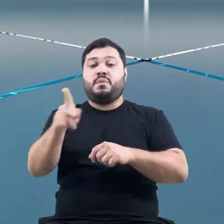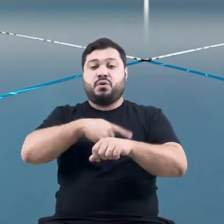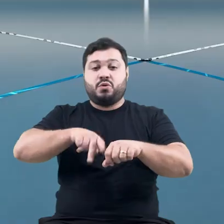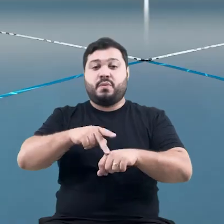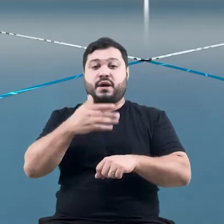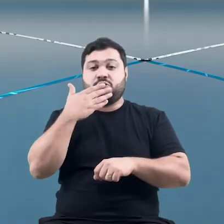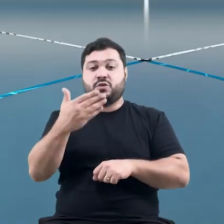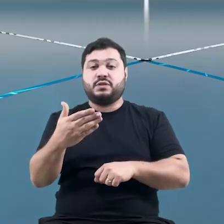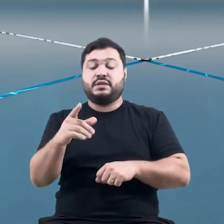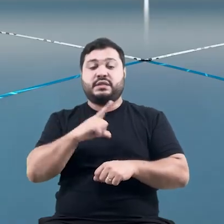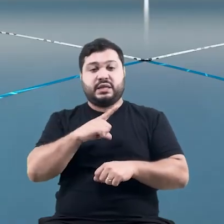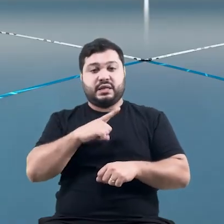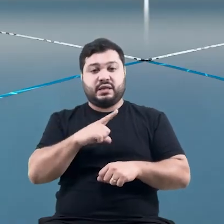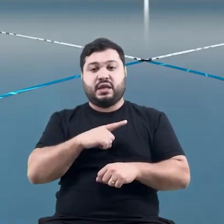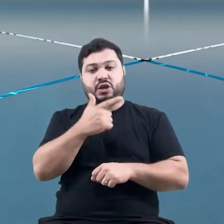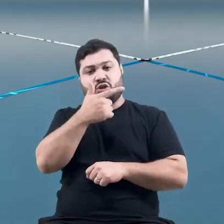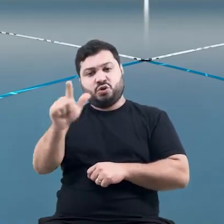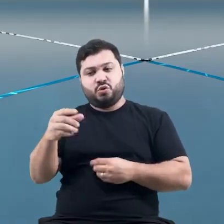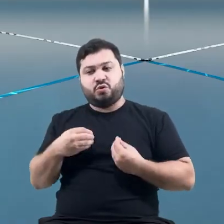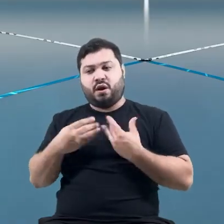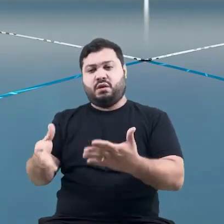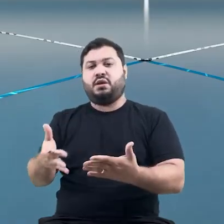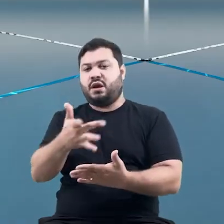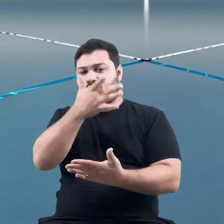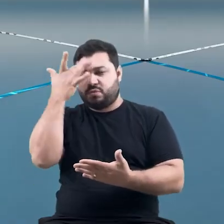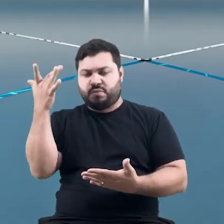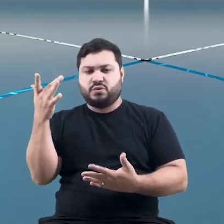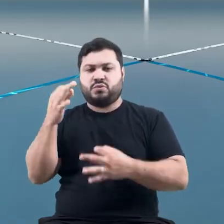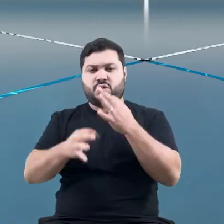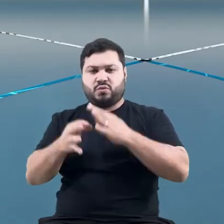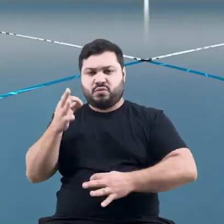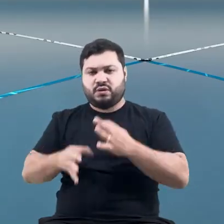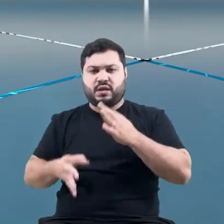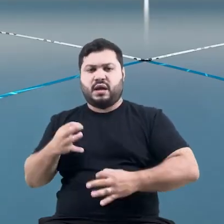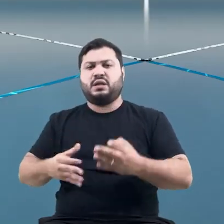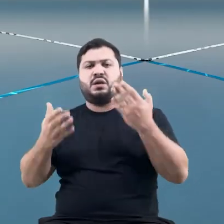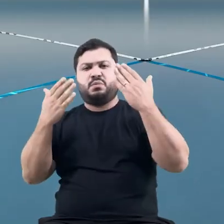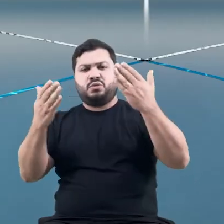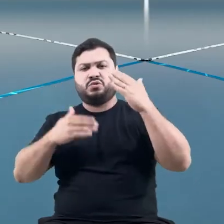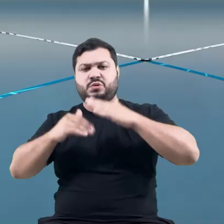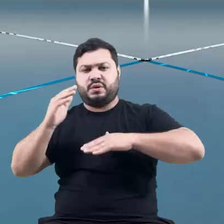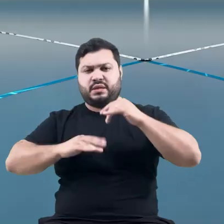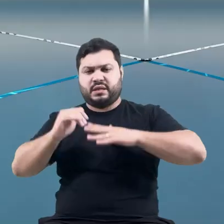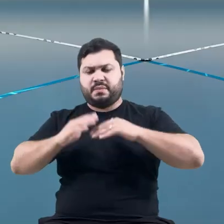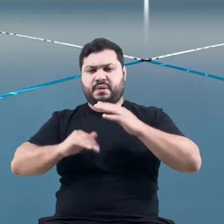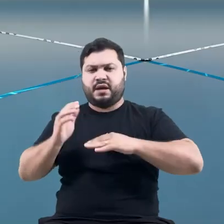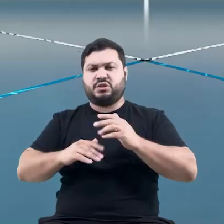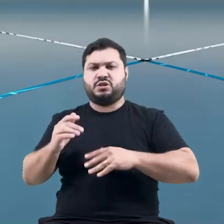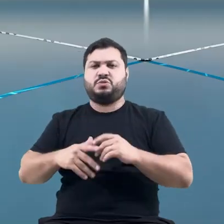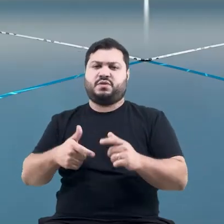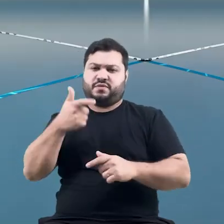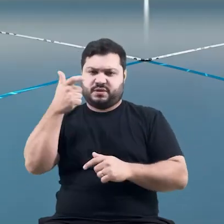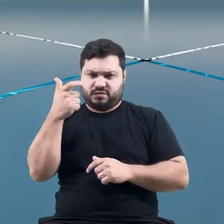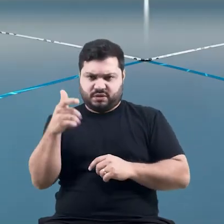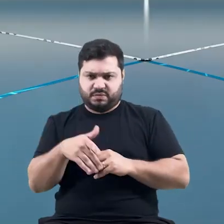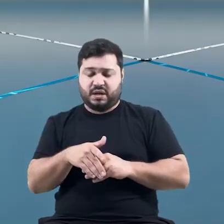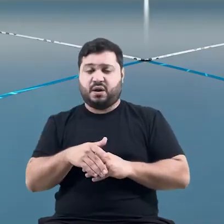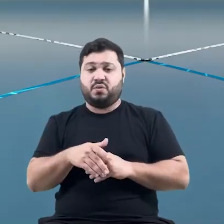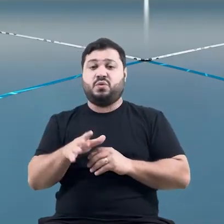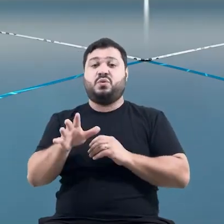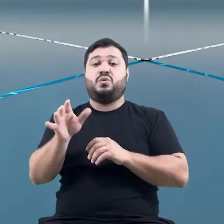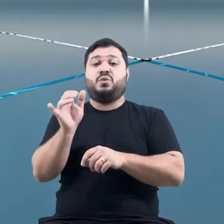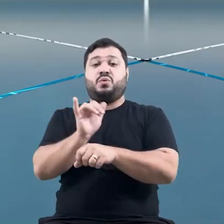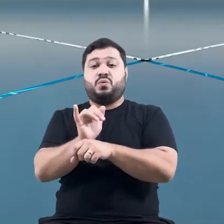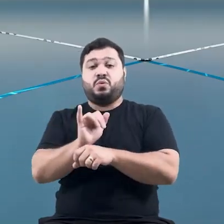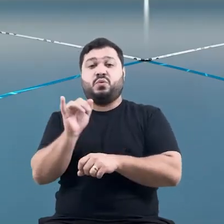pelo qual um país solicita e obtém de outro a entrega de uma pessoa condenada ou suspeita da prática de uma infração criminal.